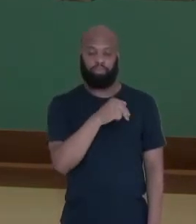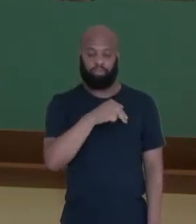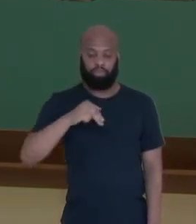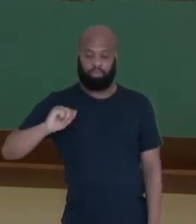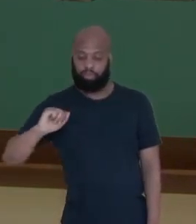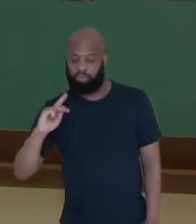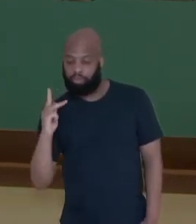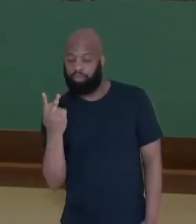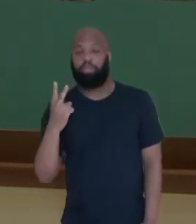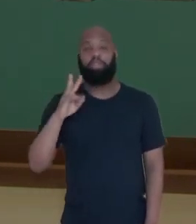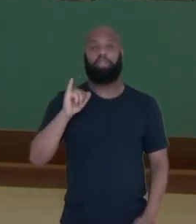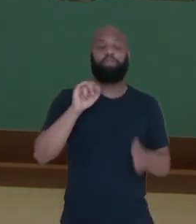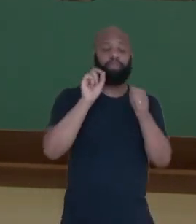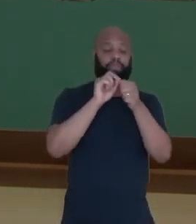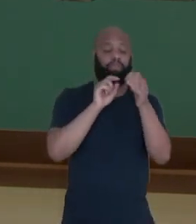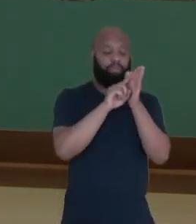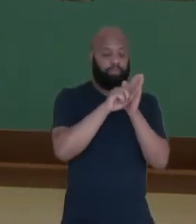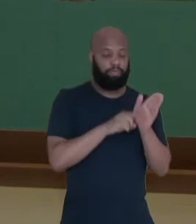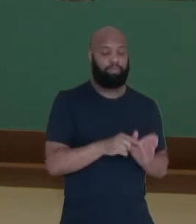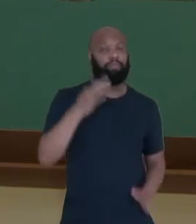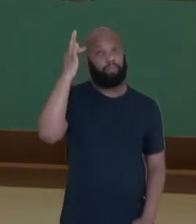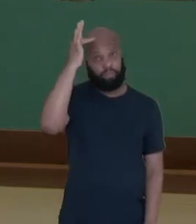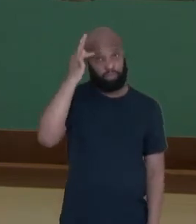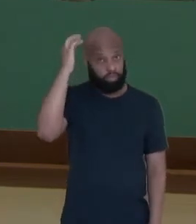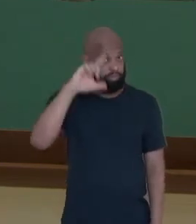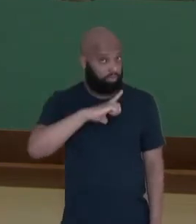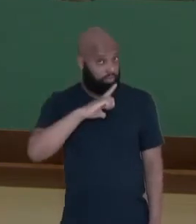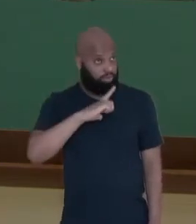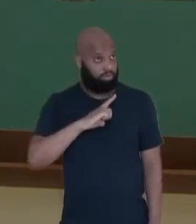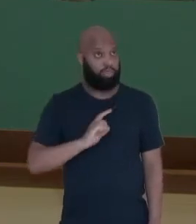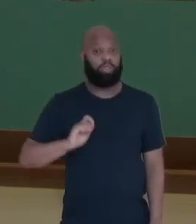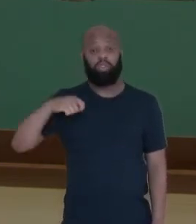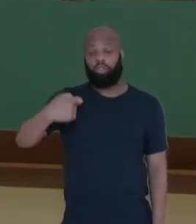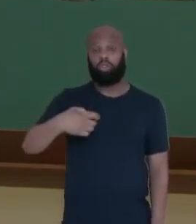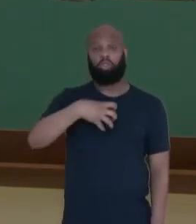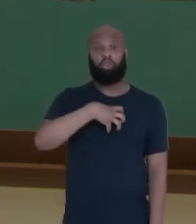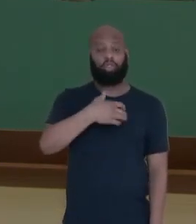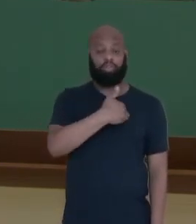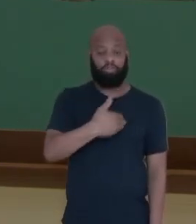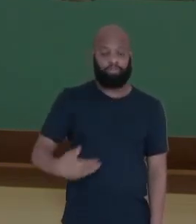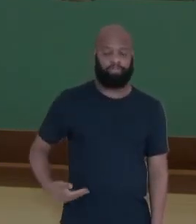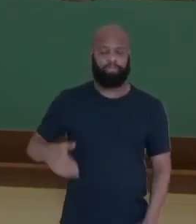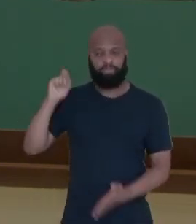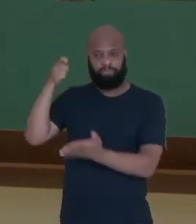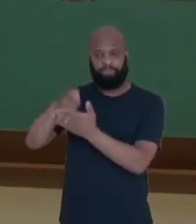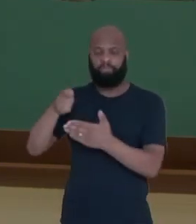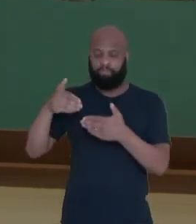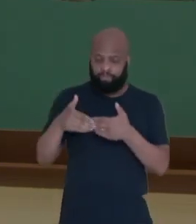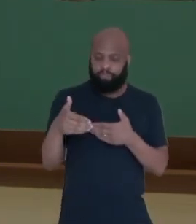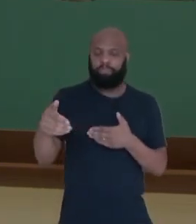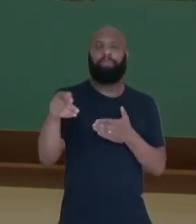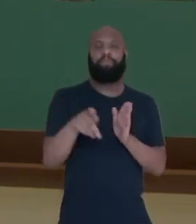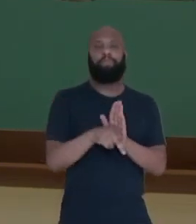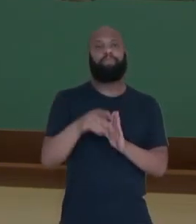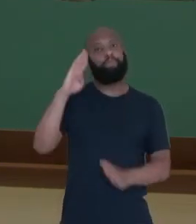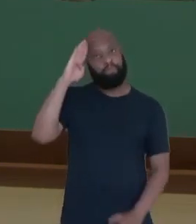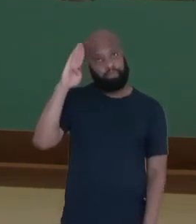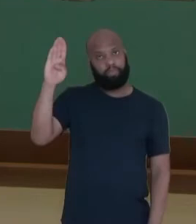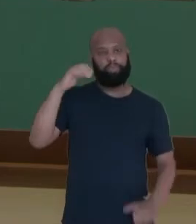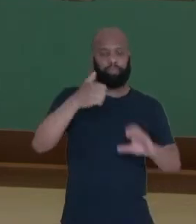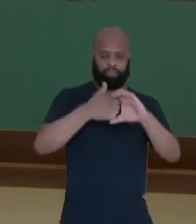fazer uma investigação filosófica do totalitarismo a partir das suas